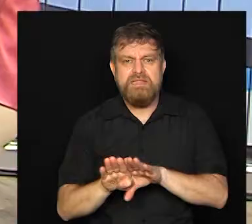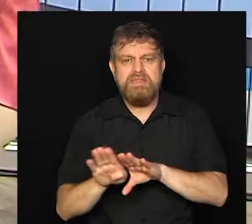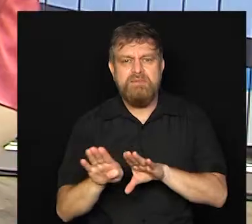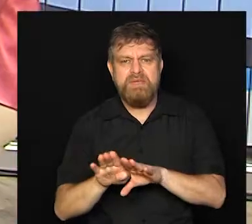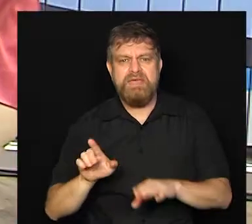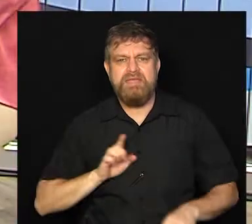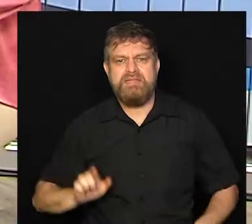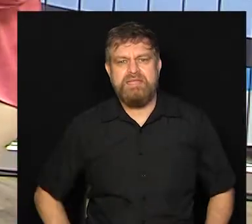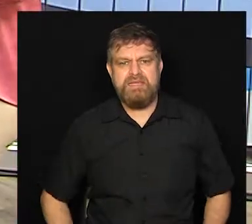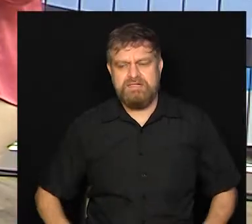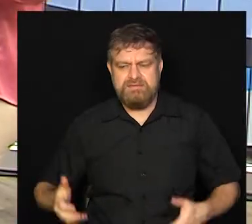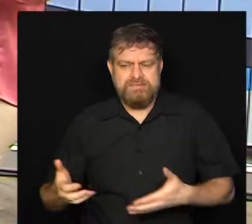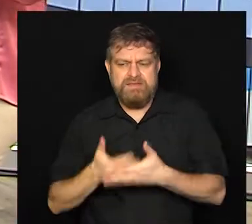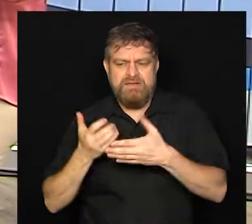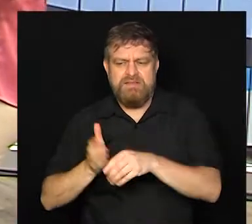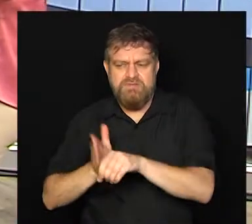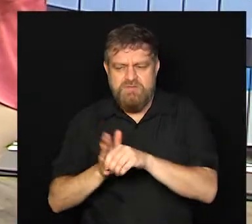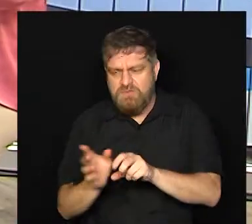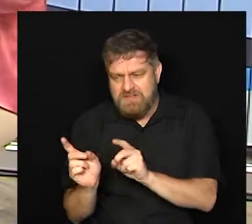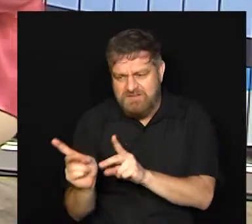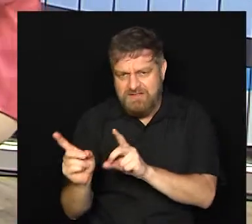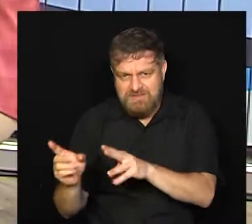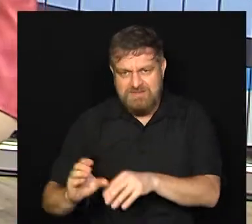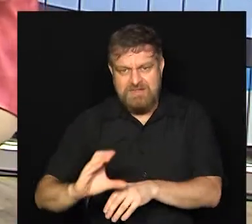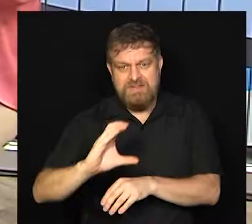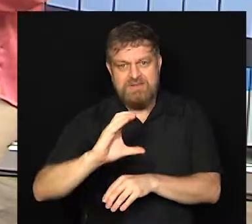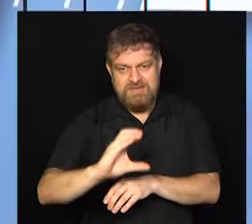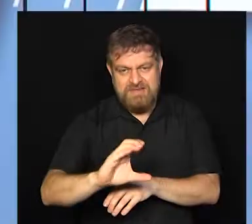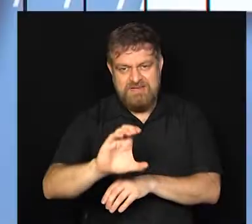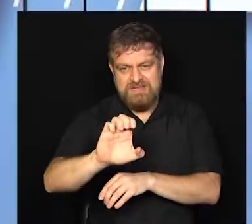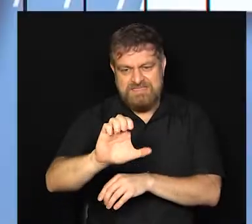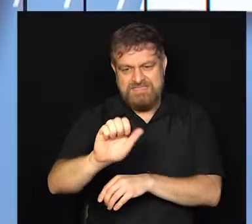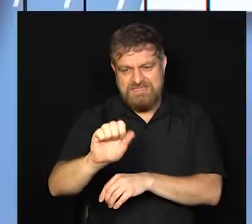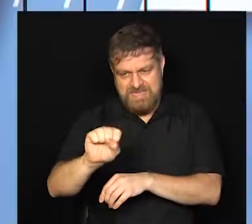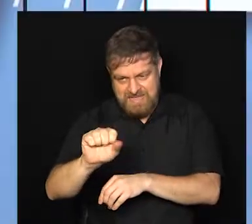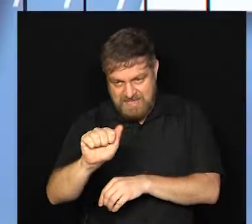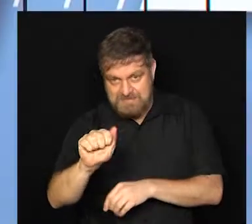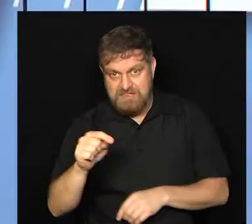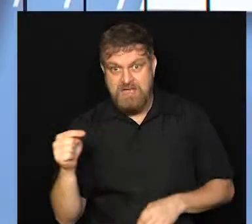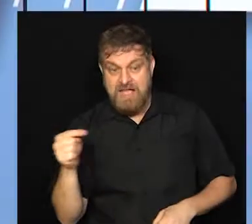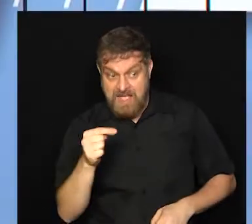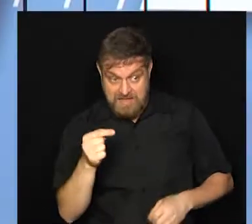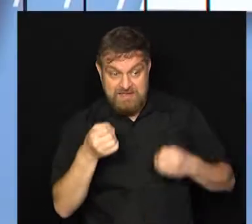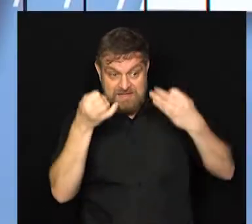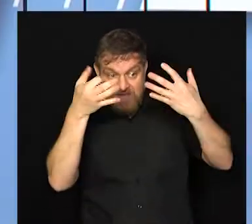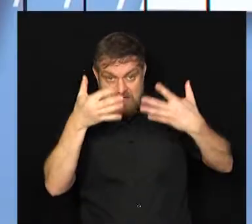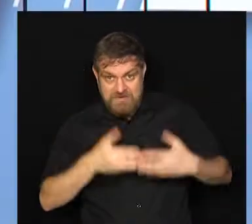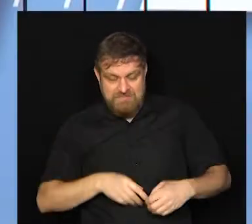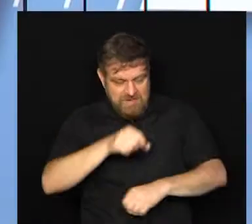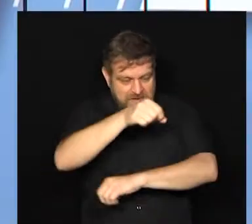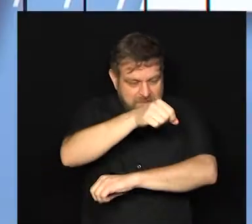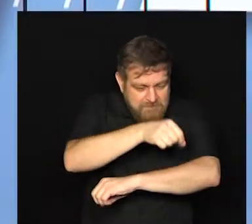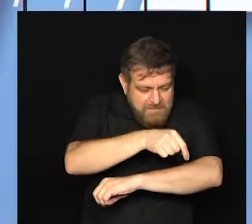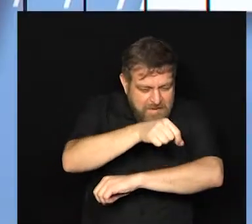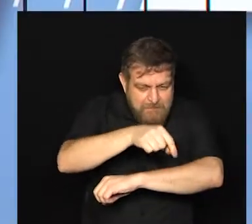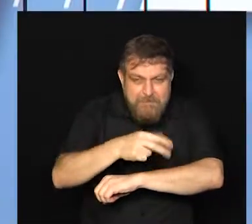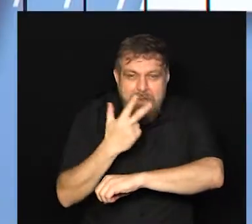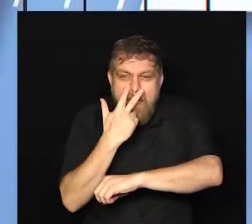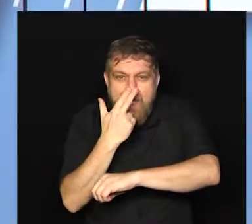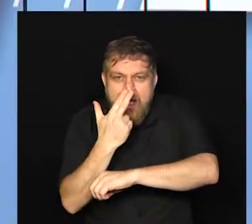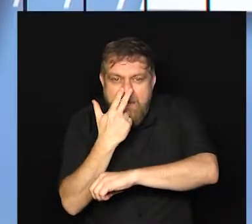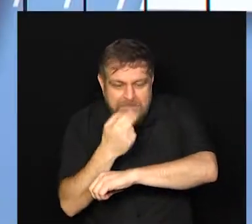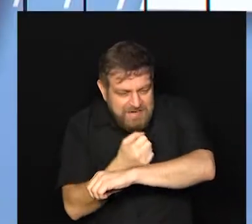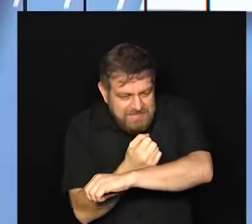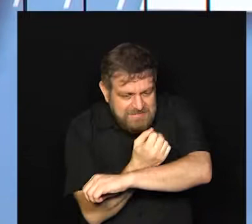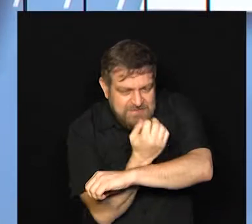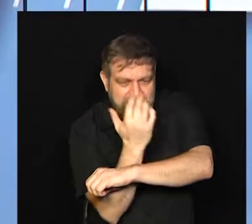na Ceasa. Então vai se espalhando bem, jovens, né? Eu falei dessa questão da sementinha do bem. Vai brotando, assim, transformando não só